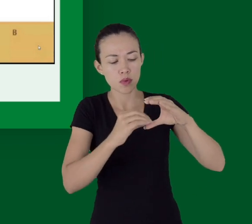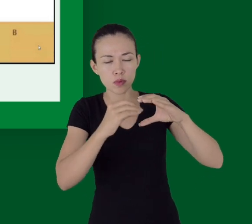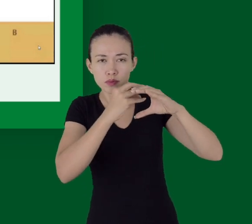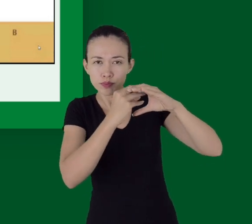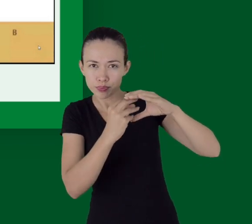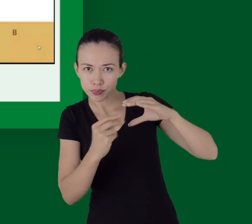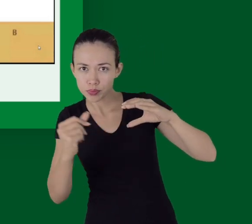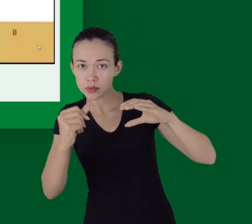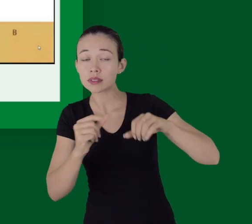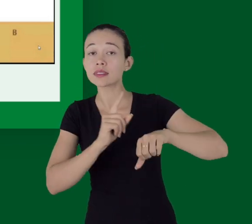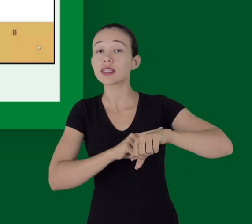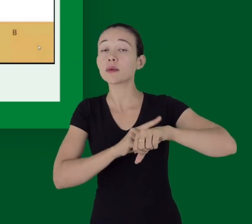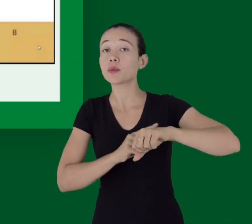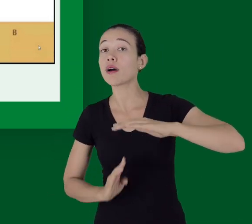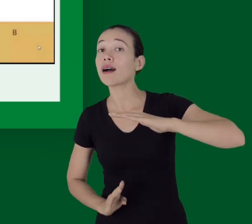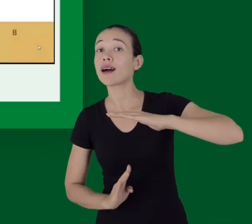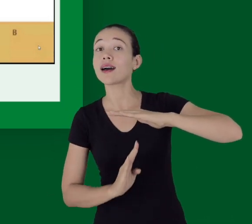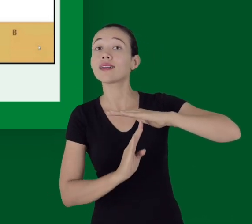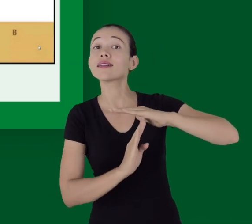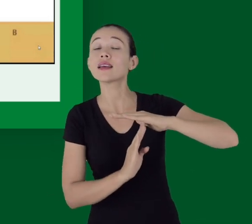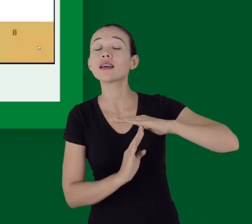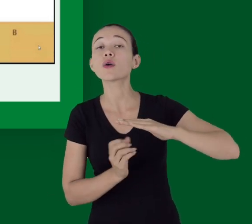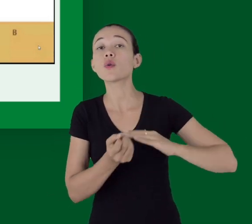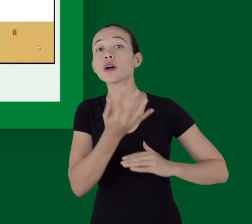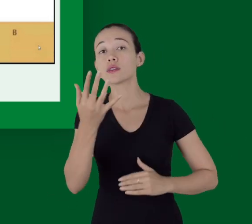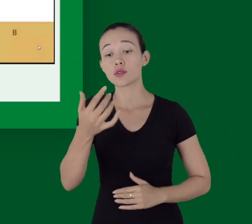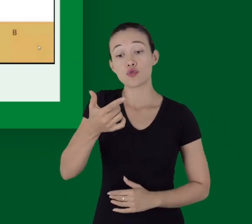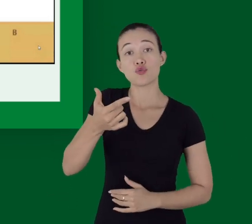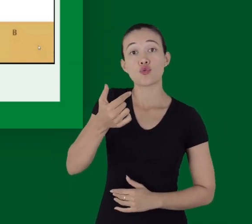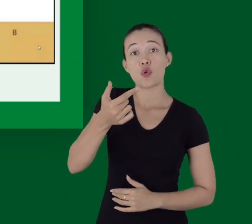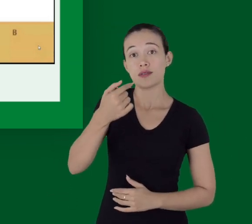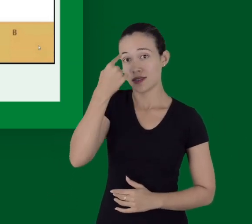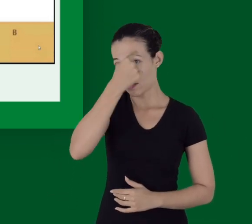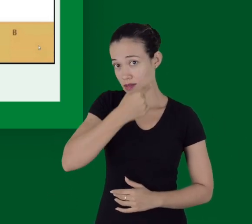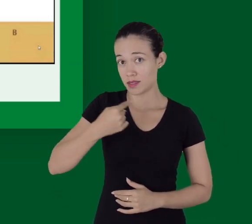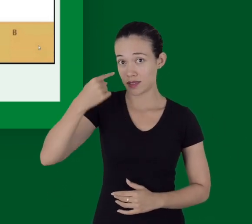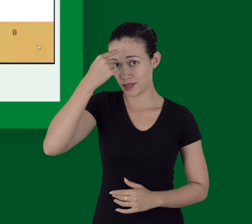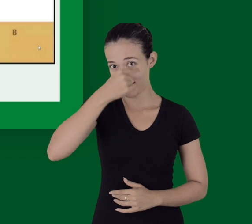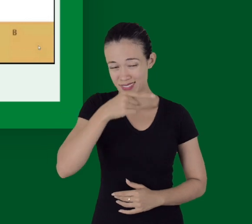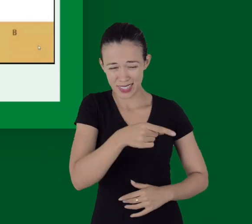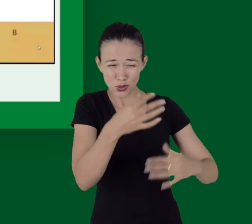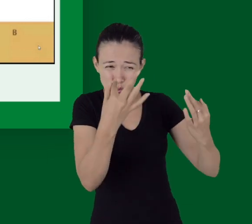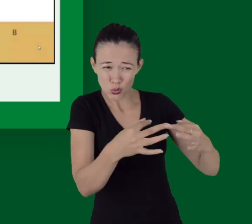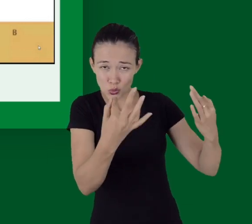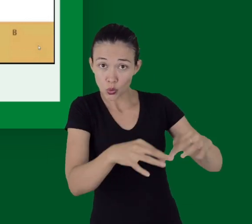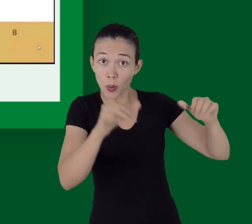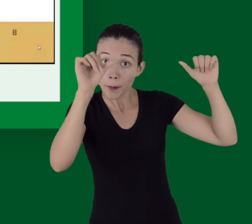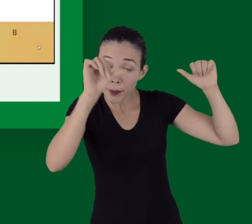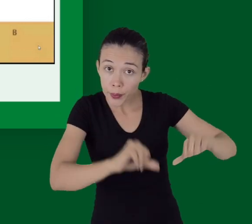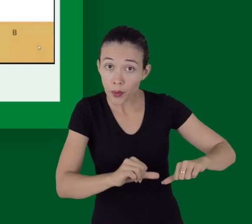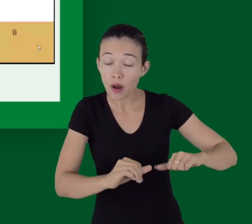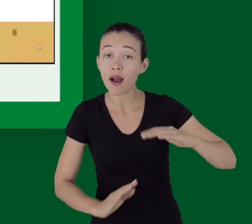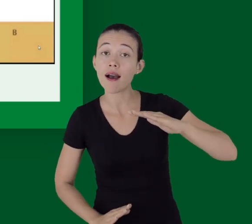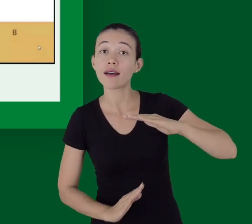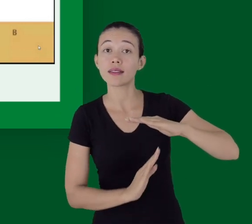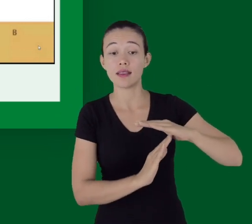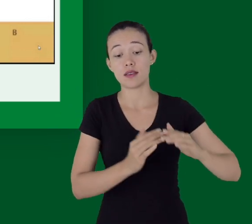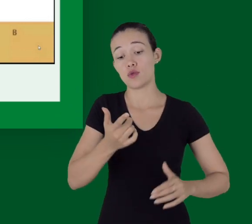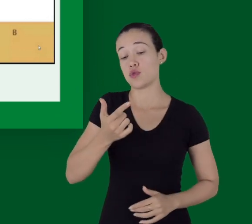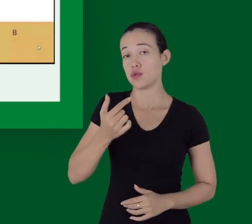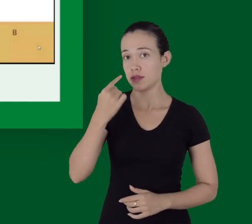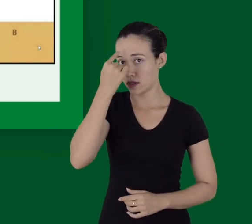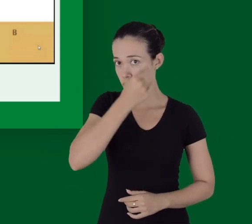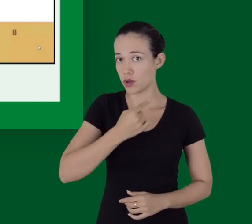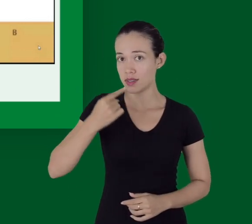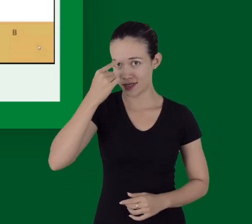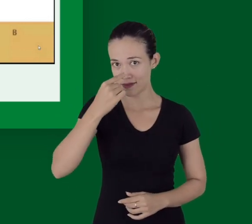tá? Então, a gente, no AVC, a gente considera 3, 4 horas e meia, né? Aqui no infarto, até 12 horas você